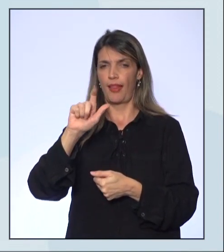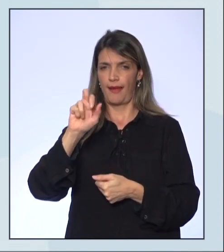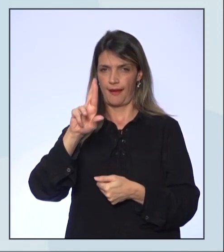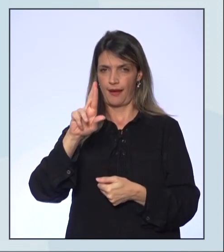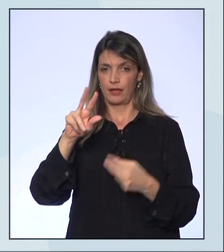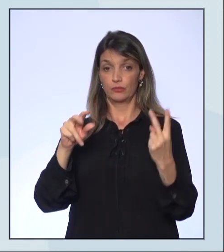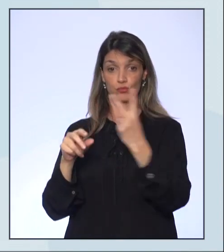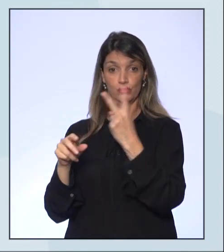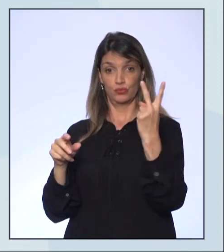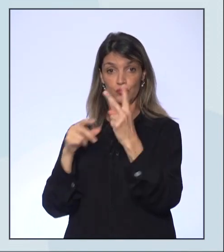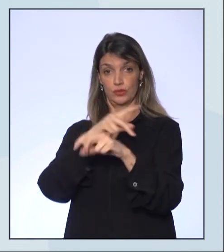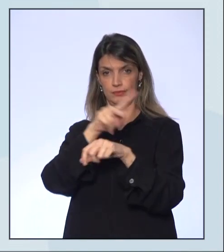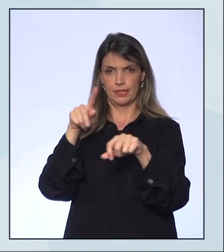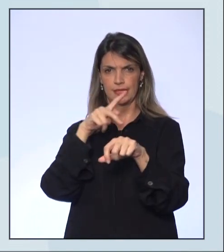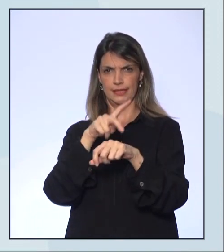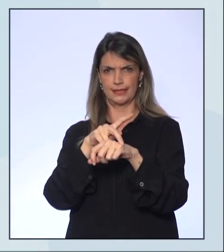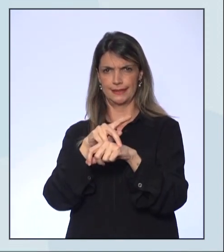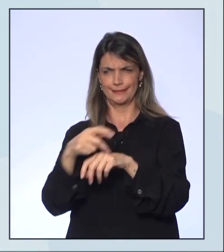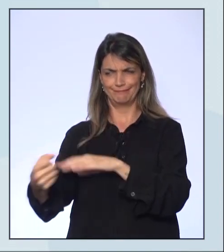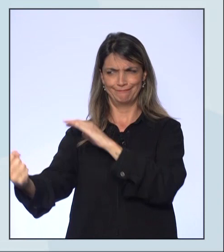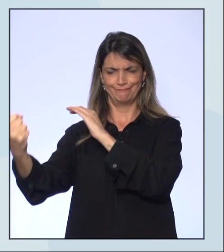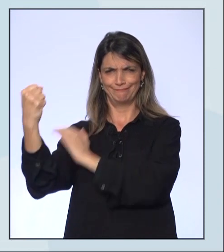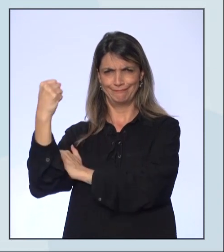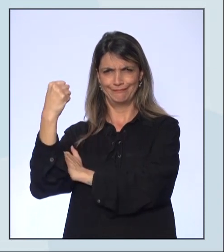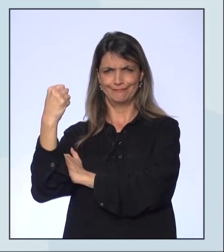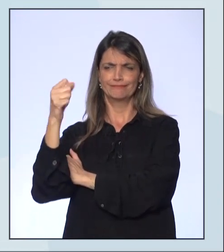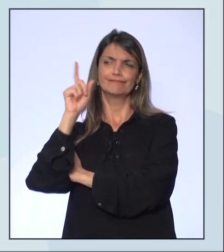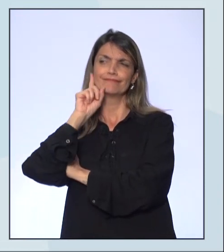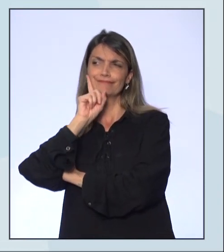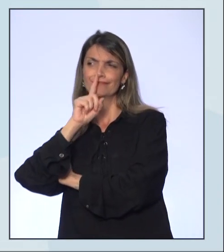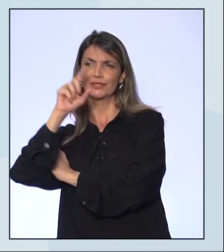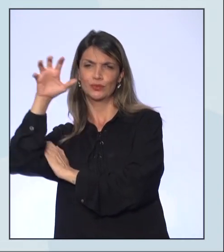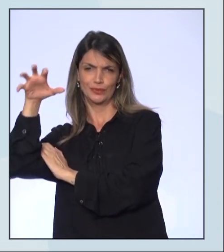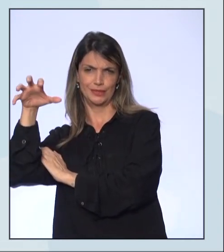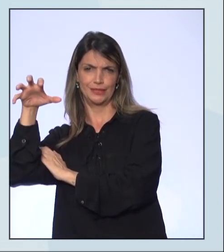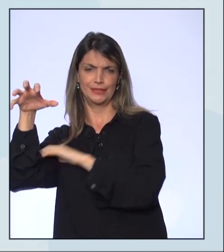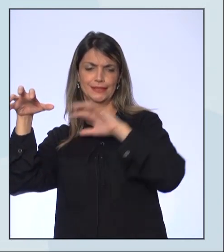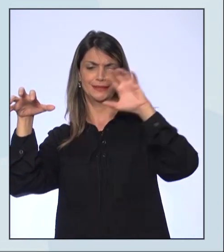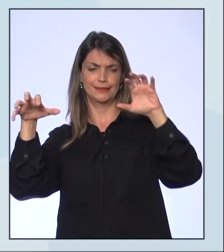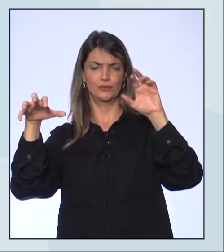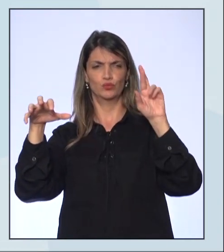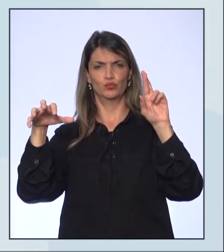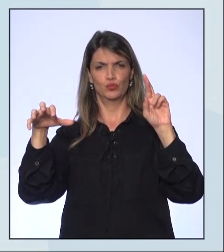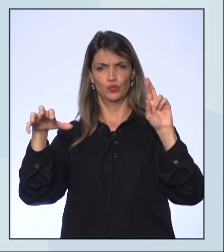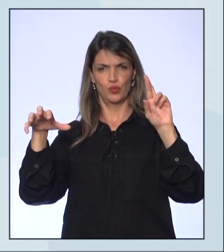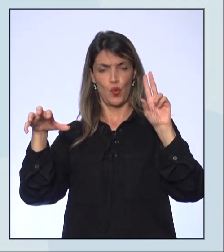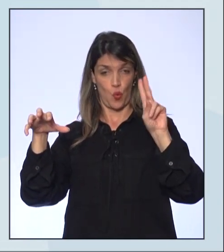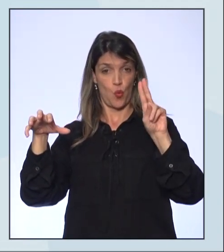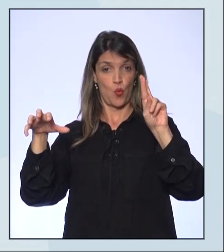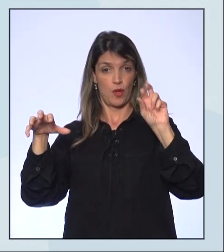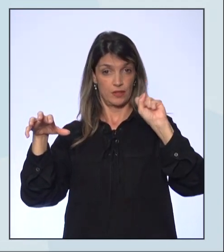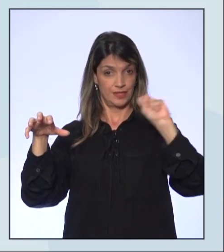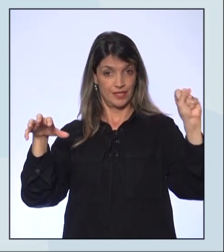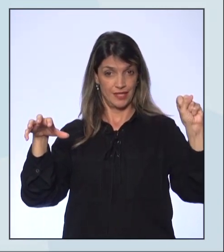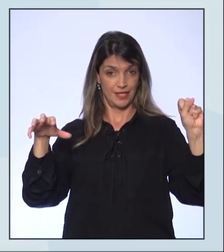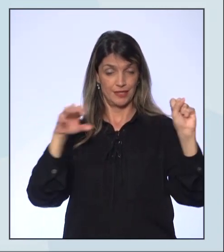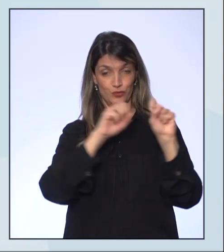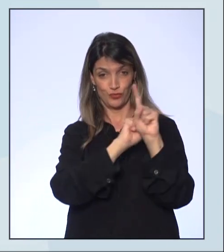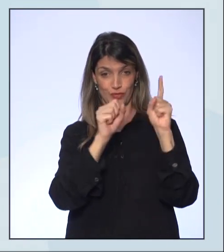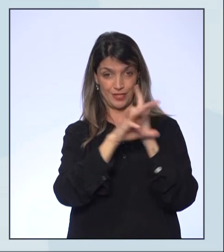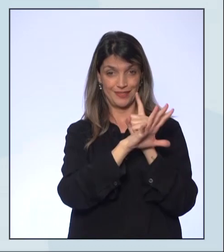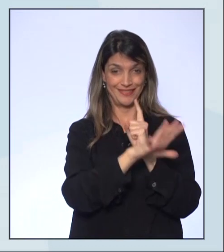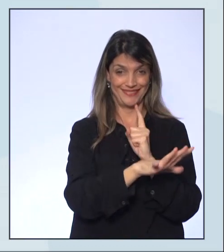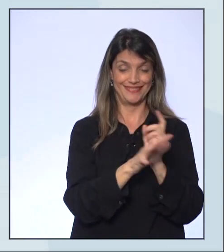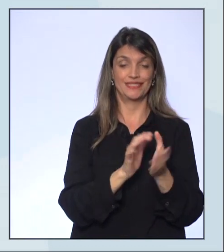países que eram superpotências na época, né? Que eram os Estados Unidos capitalista, a União Soviética socialista. Com a desintegração da